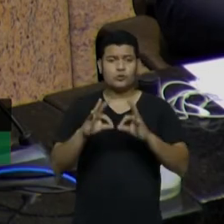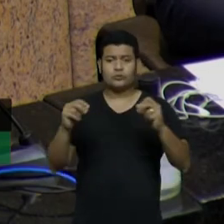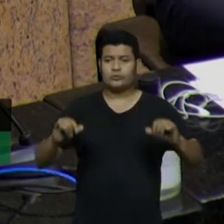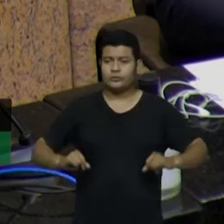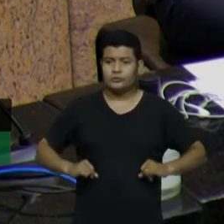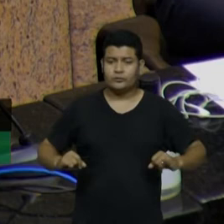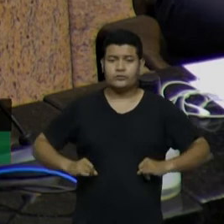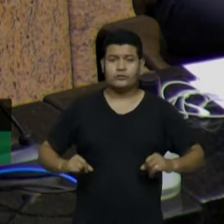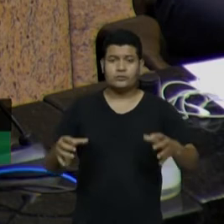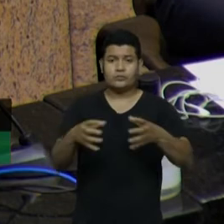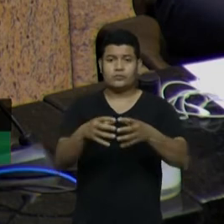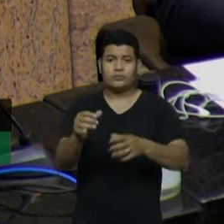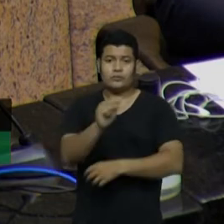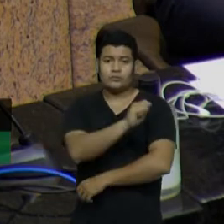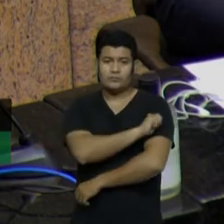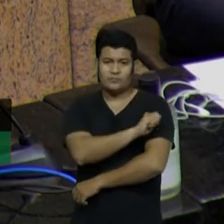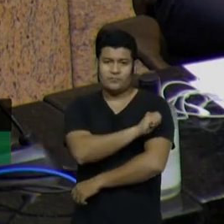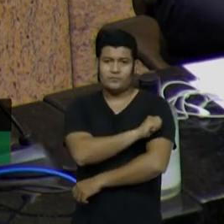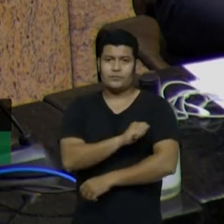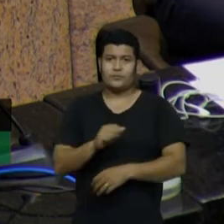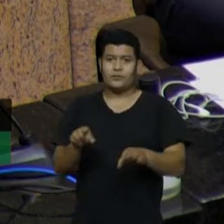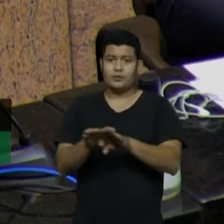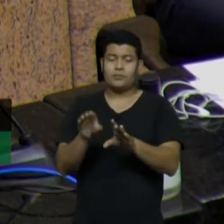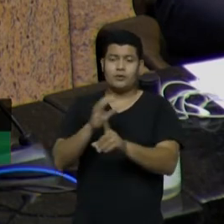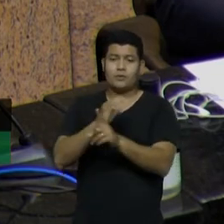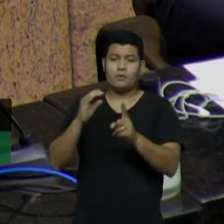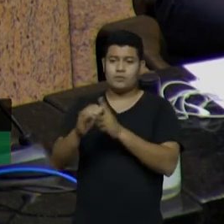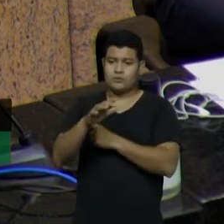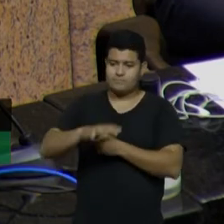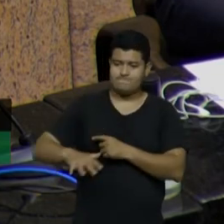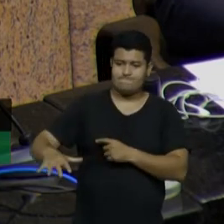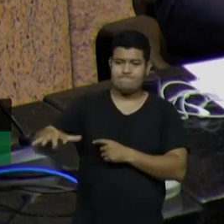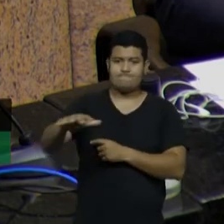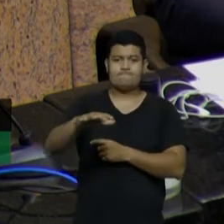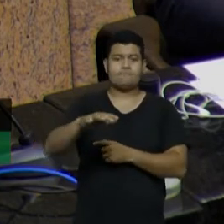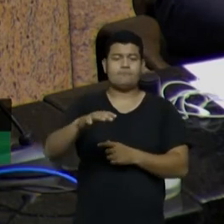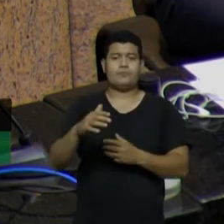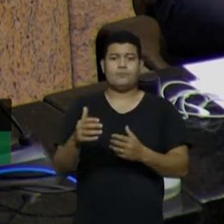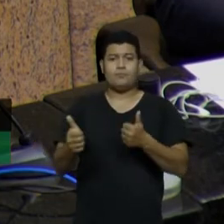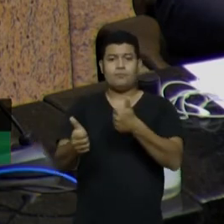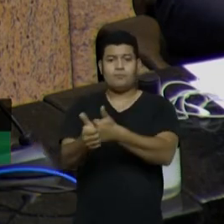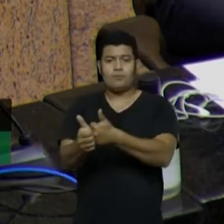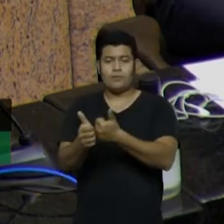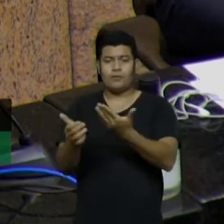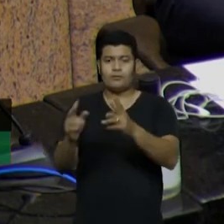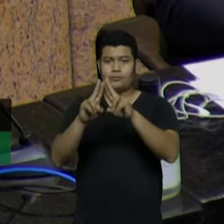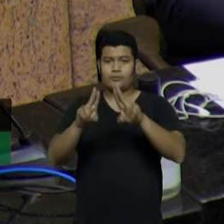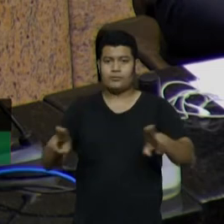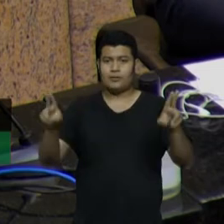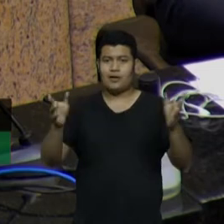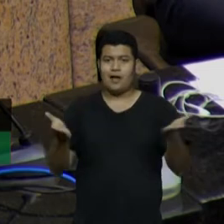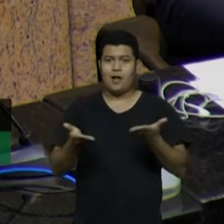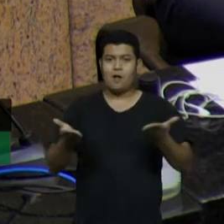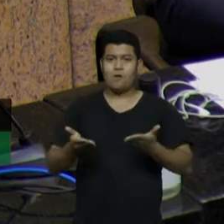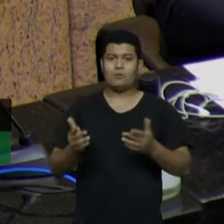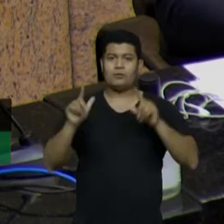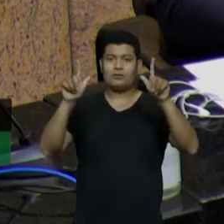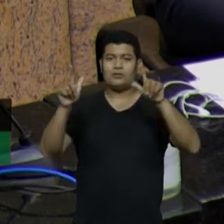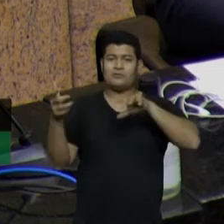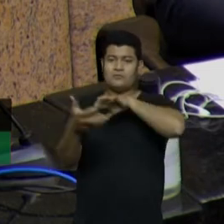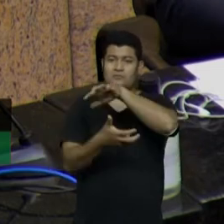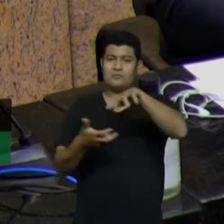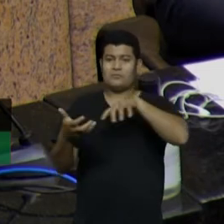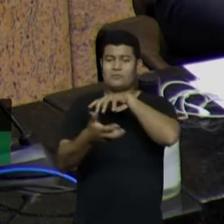a comunidade no entorno da Universidade Federal, nós tenhamos uma greve logo no início, logo